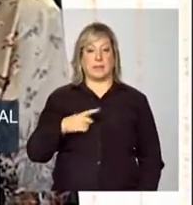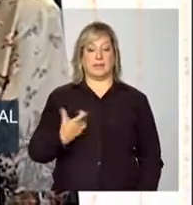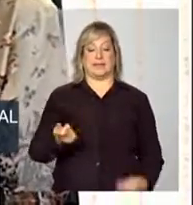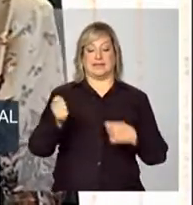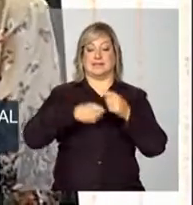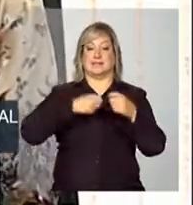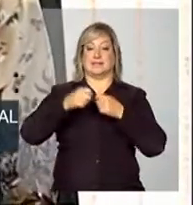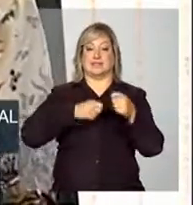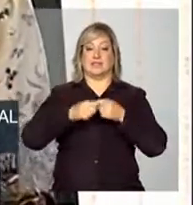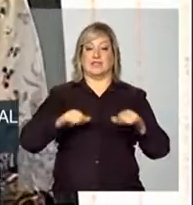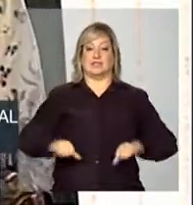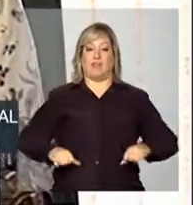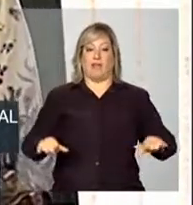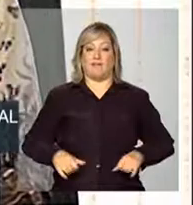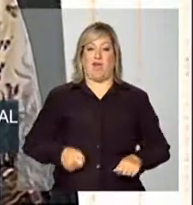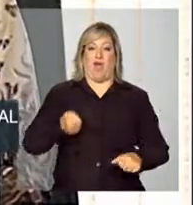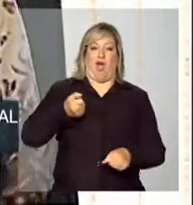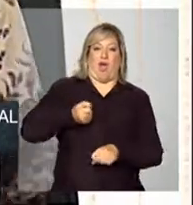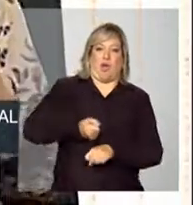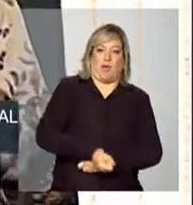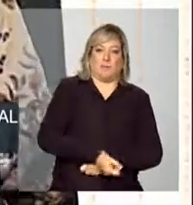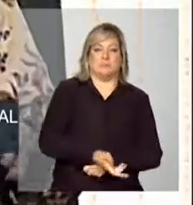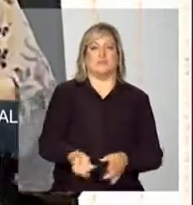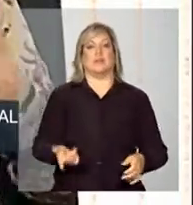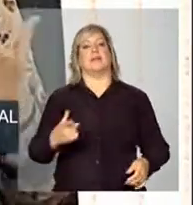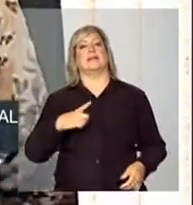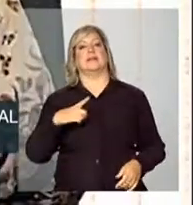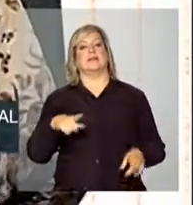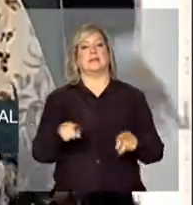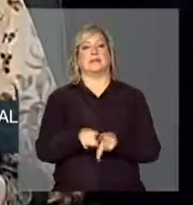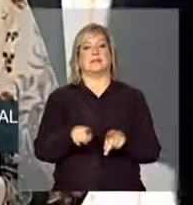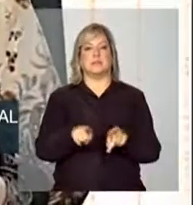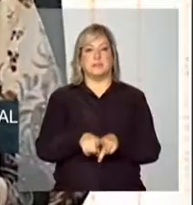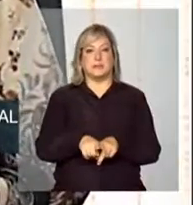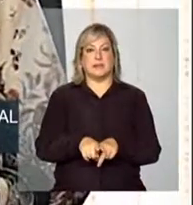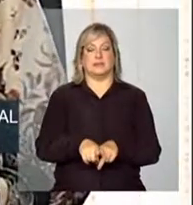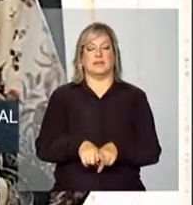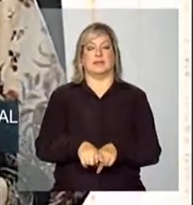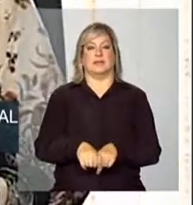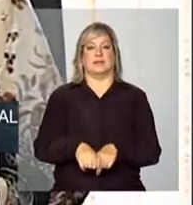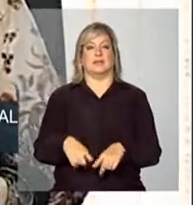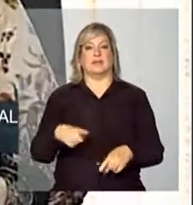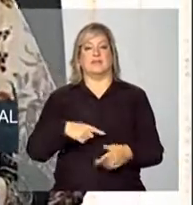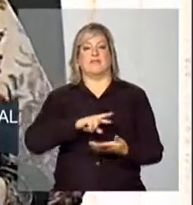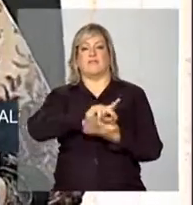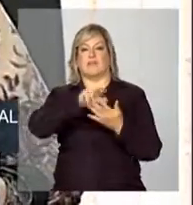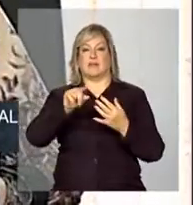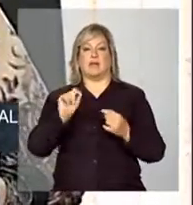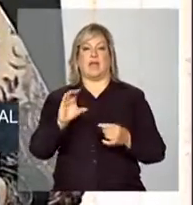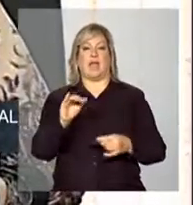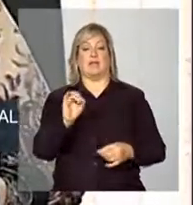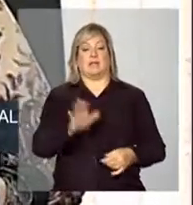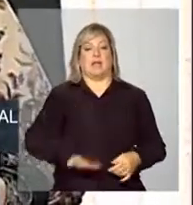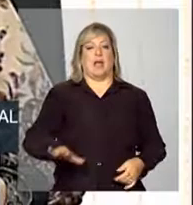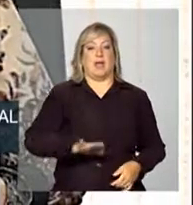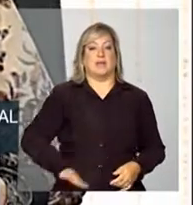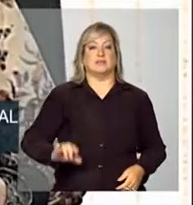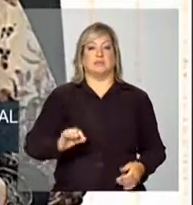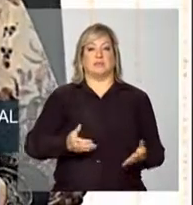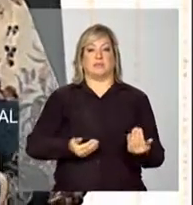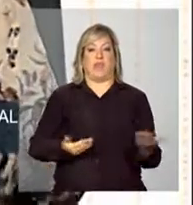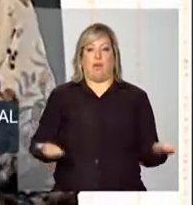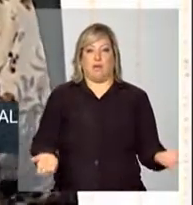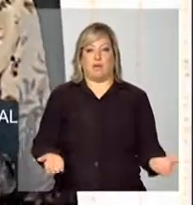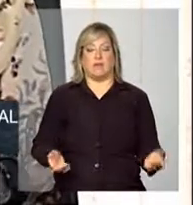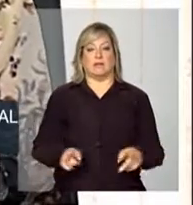exploração sexual quanto com agravante com todas as circunstâncias que também existem no caso das crianças e adolescentes